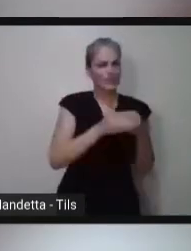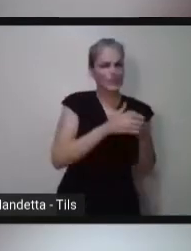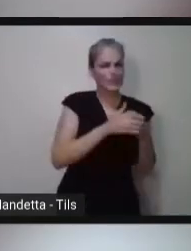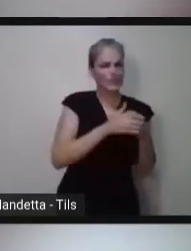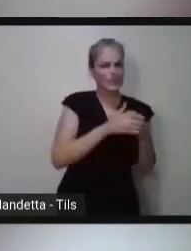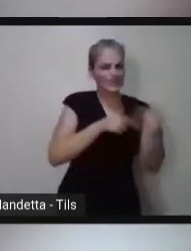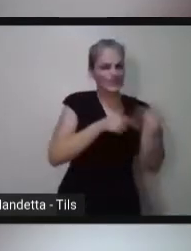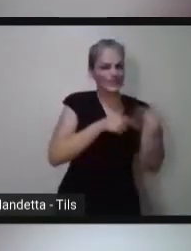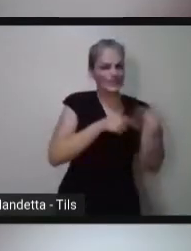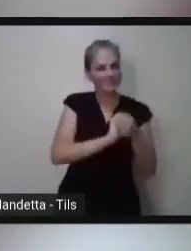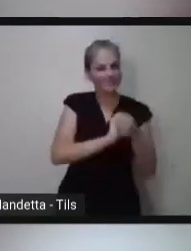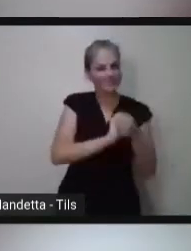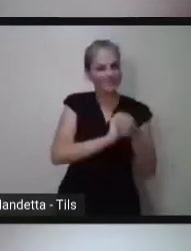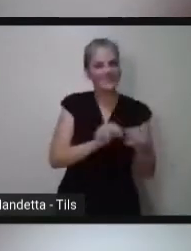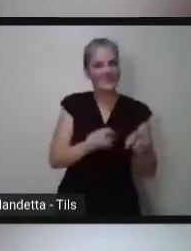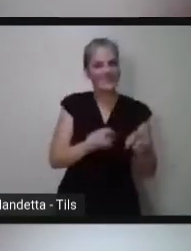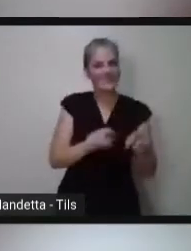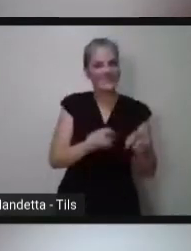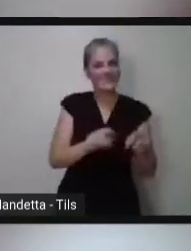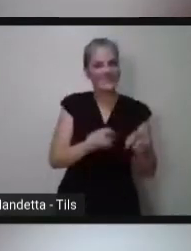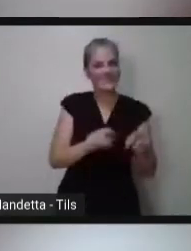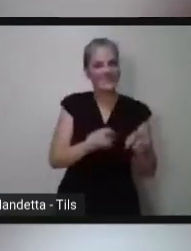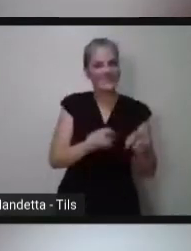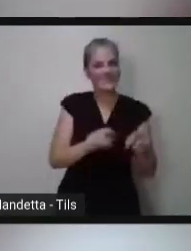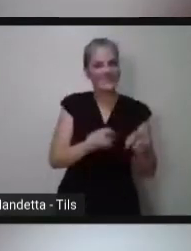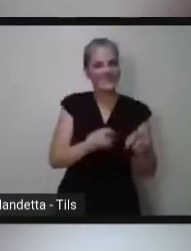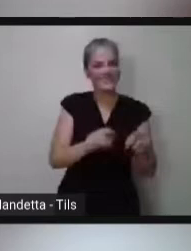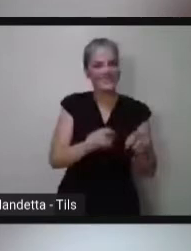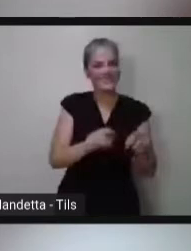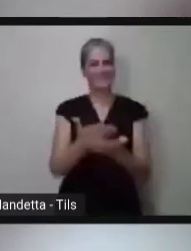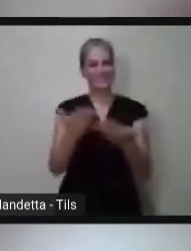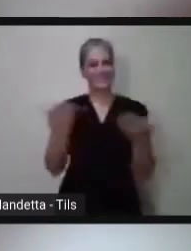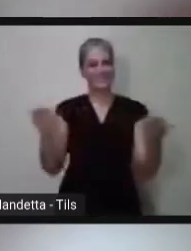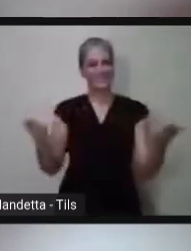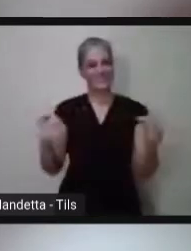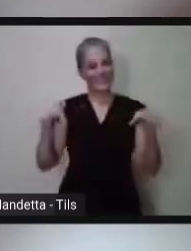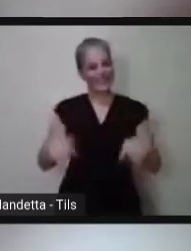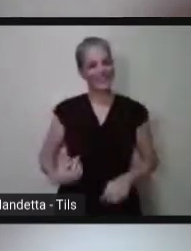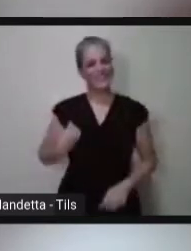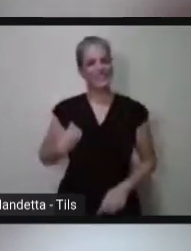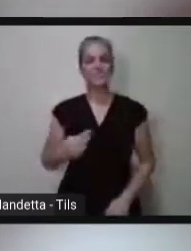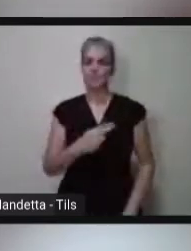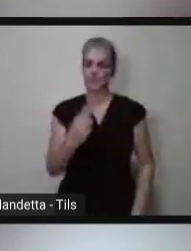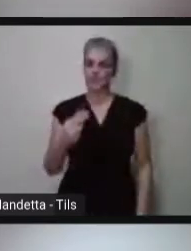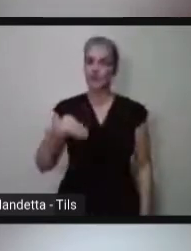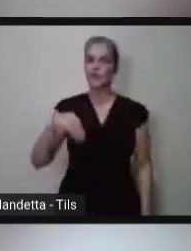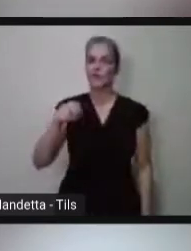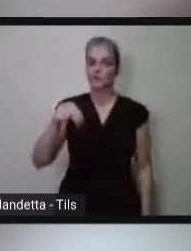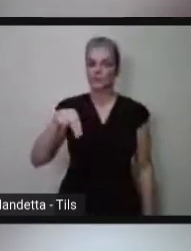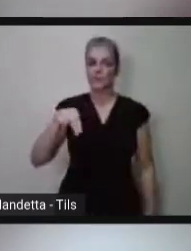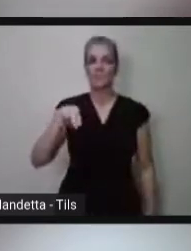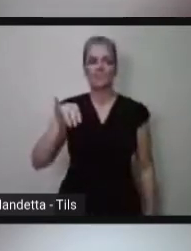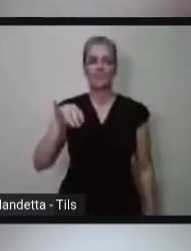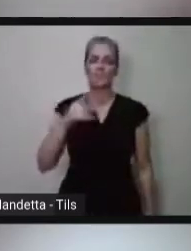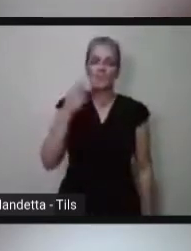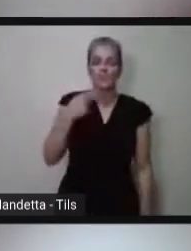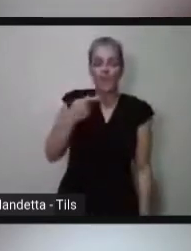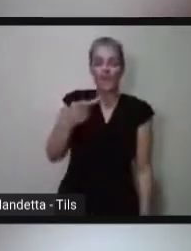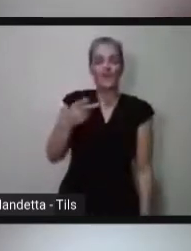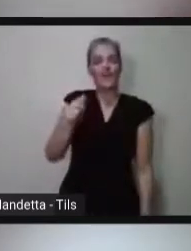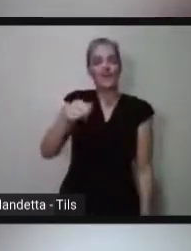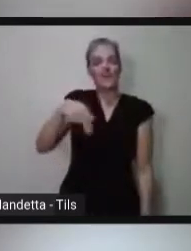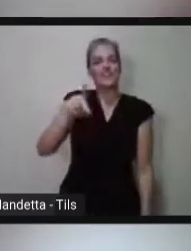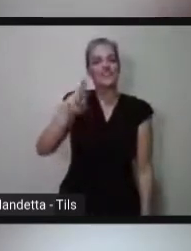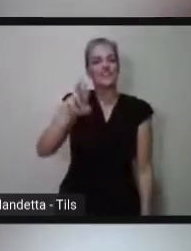estar aqui com vocês. Como a Mônica disse, o meu nome é Andressa Mafezoni Caetano, e eu sou